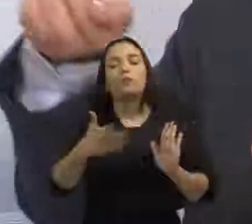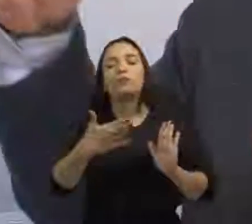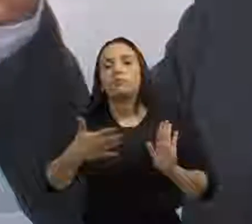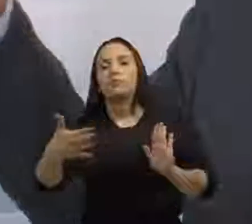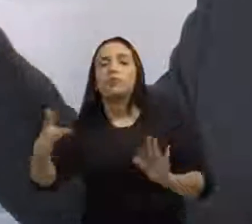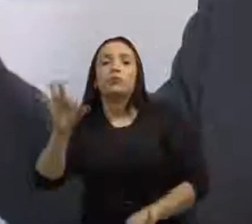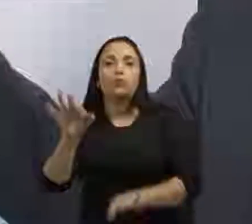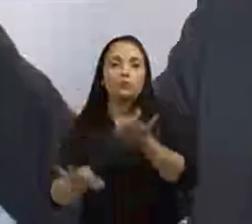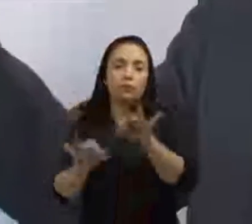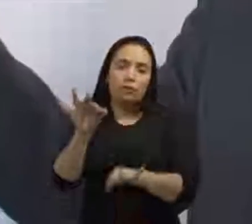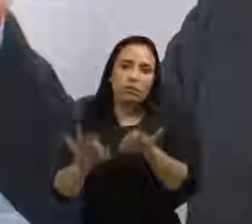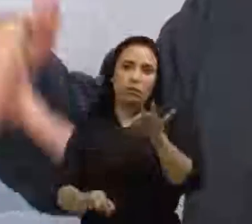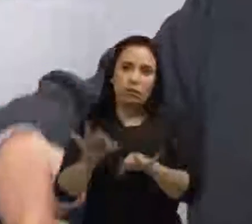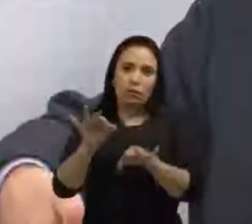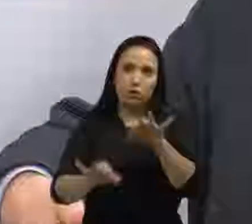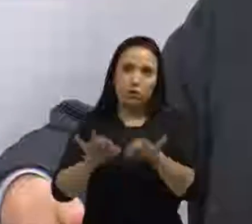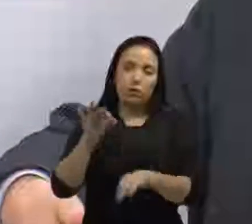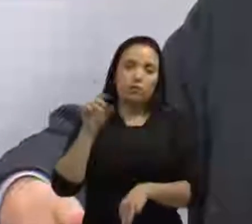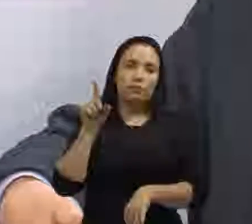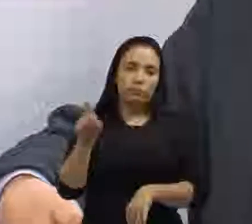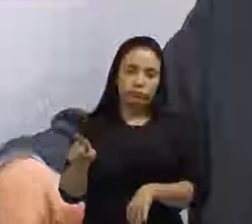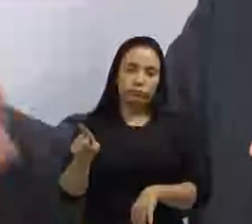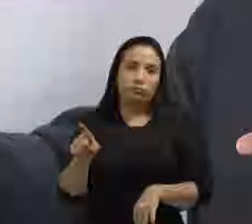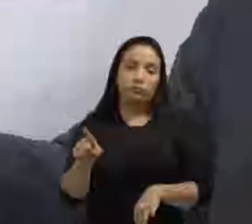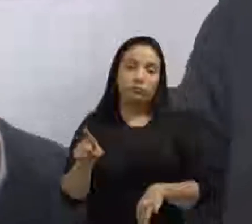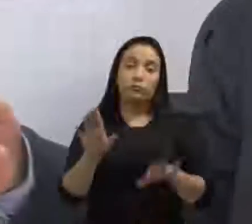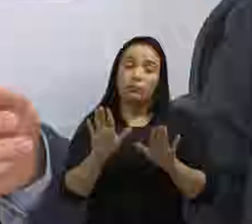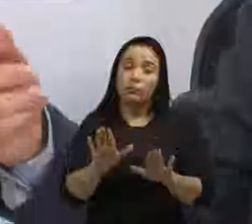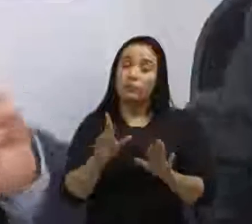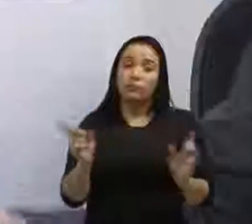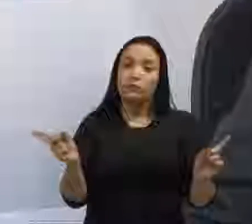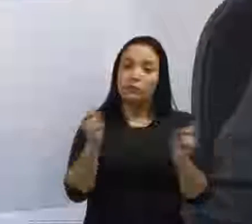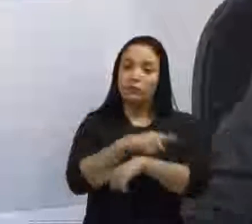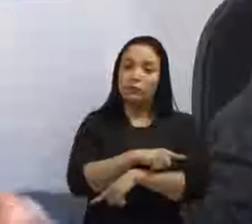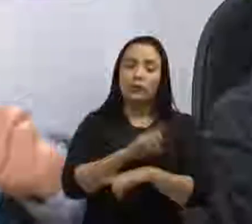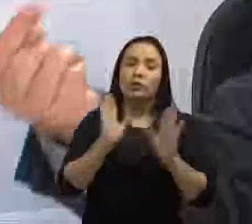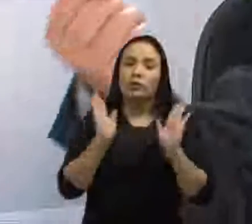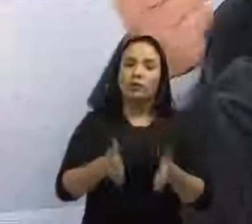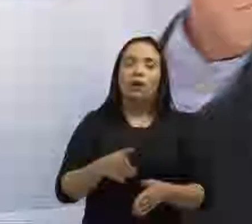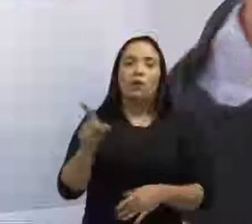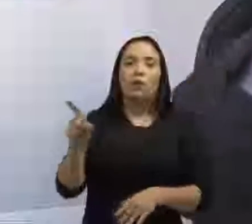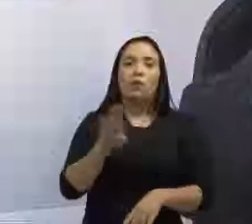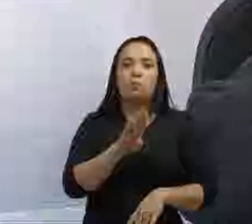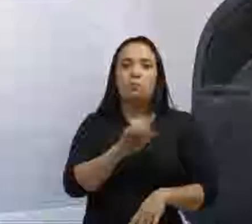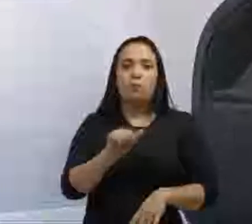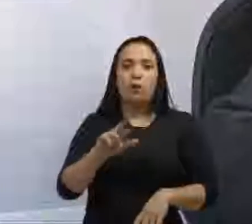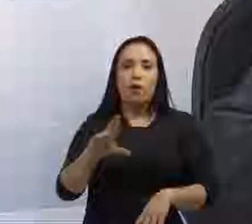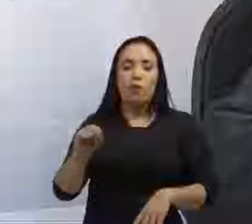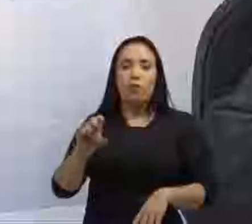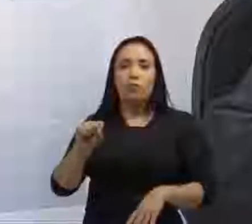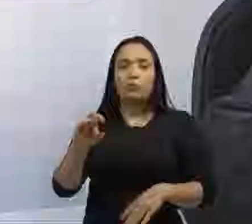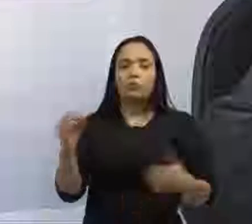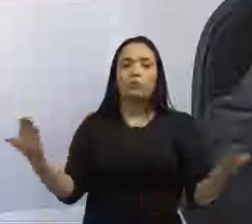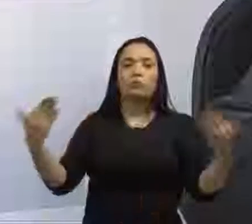ser julgado, no caso específico, aí caiu no Barroso. Mas o Barroso já pegou direto do